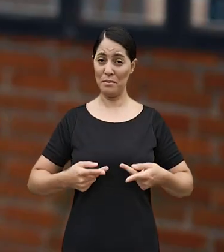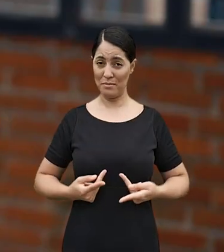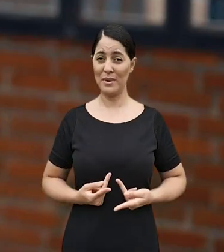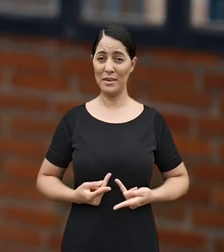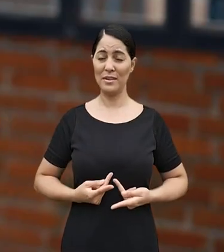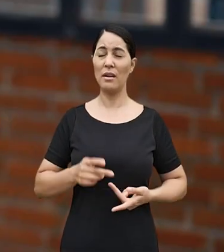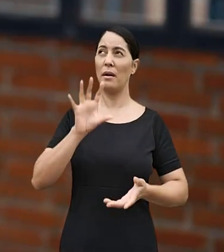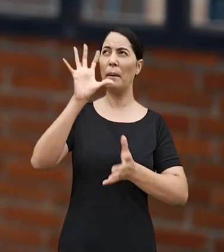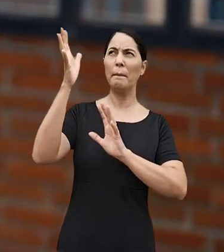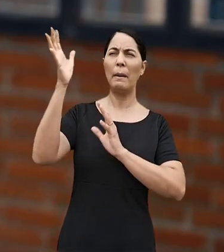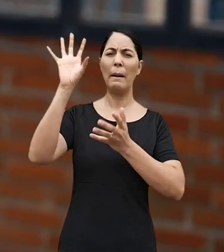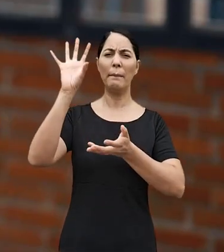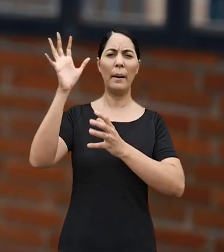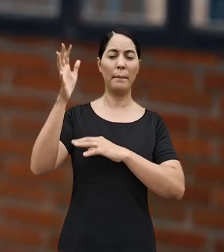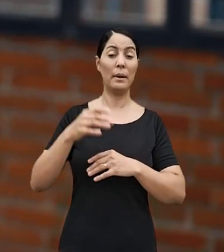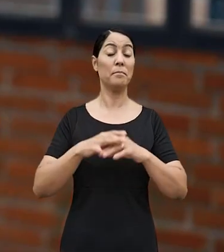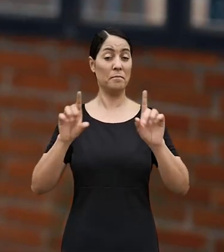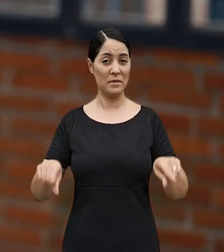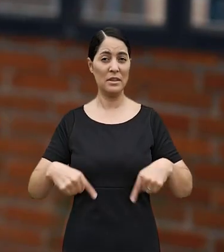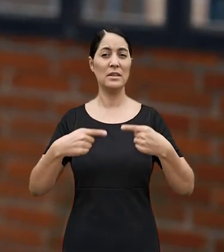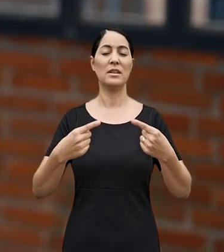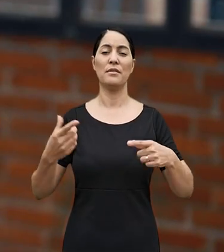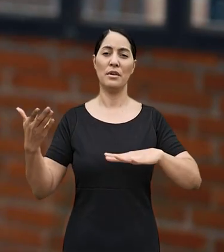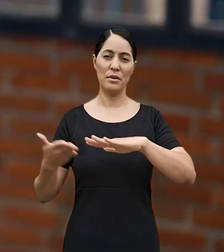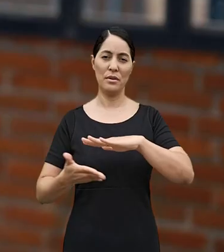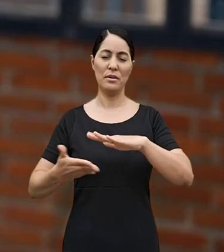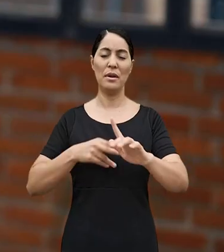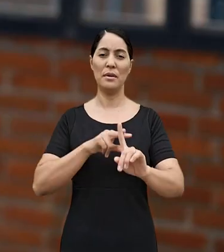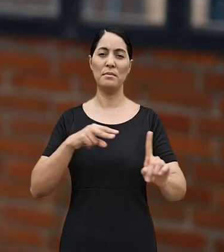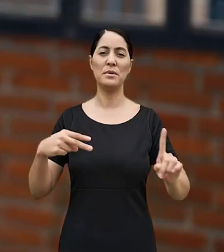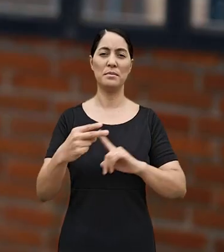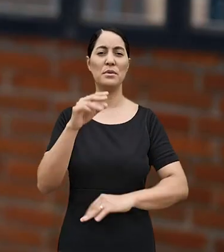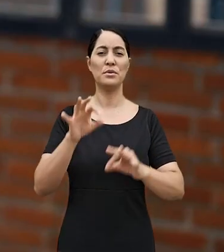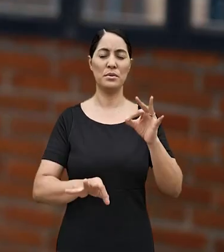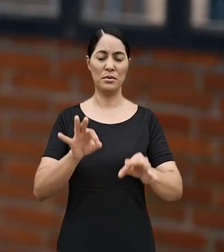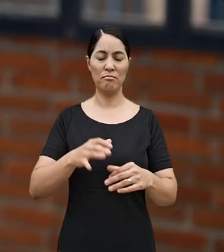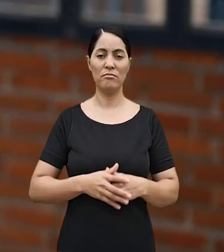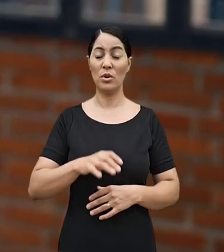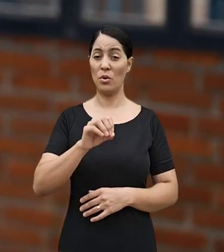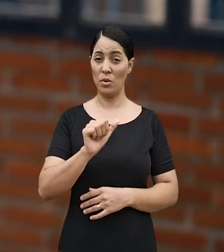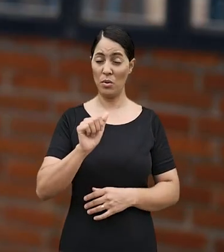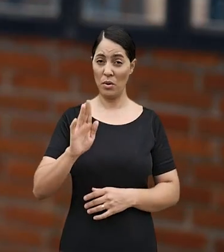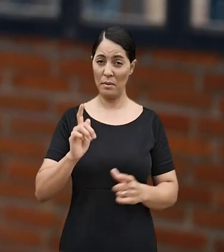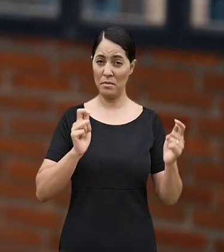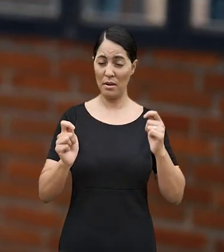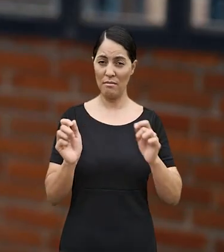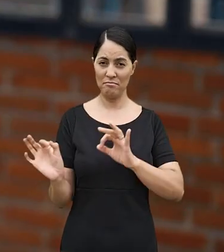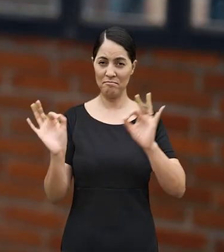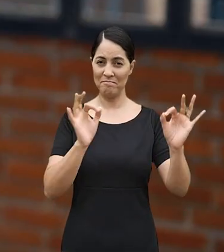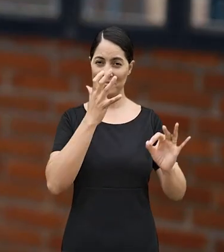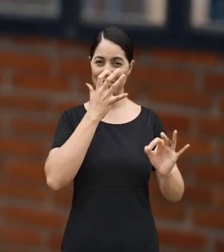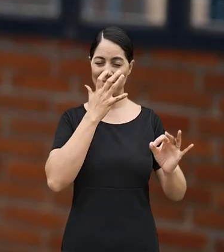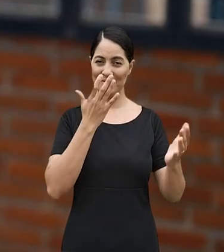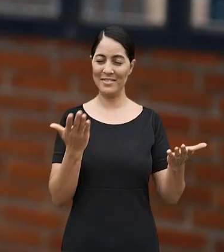Mudanças Climáticas, Desafios Contemporâneos e Perspectivas Jurídicas. Pela Ordem, acompanhou tudo e traz os